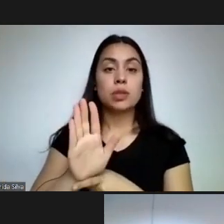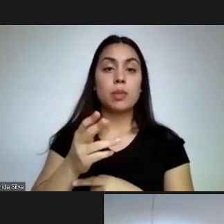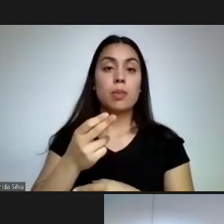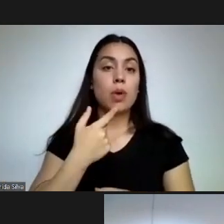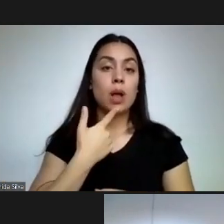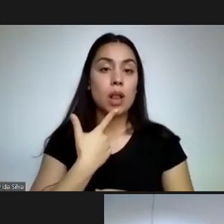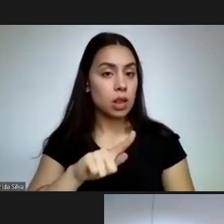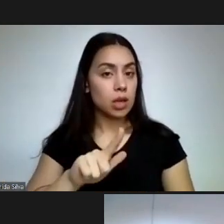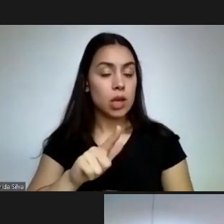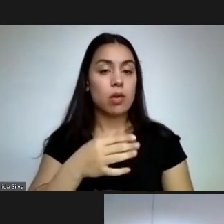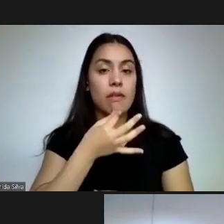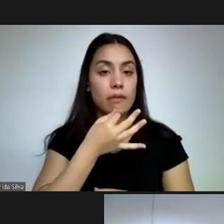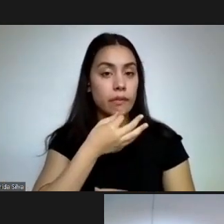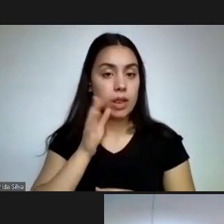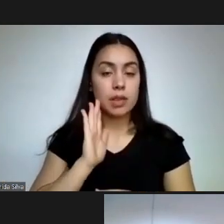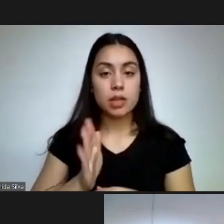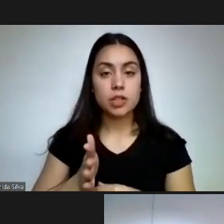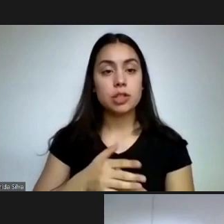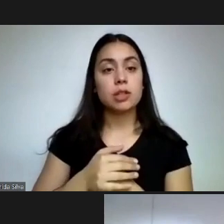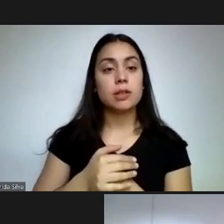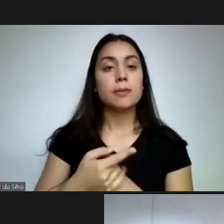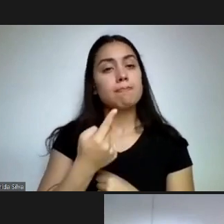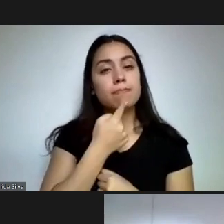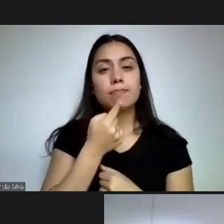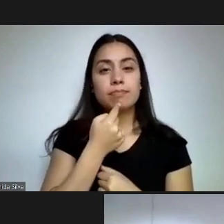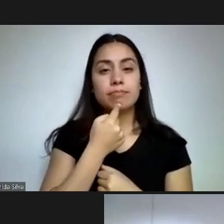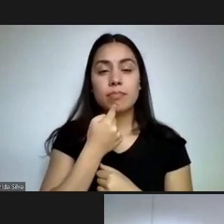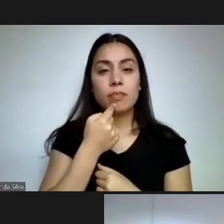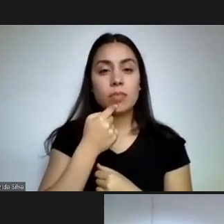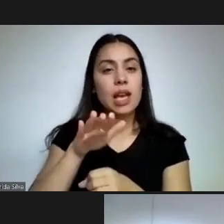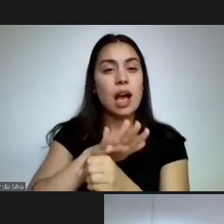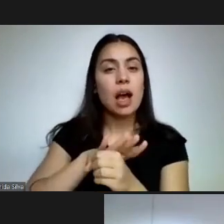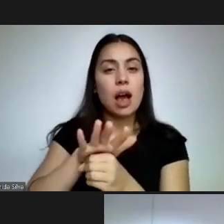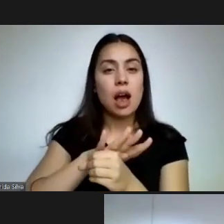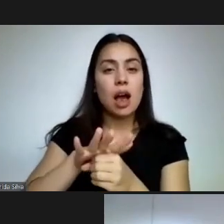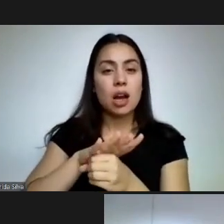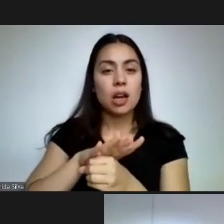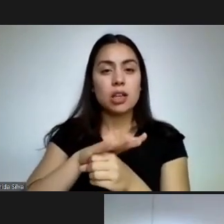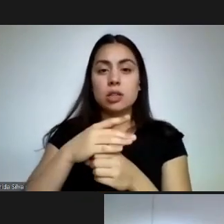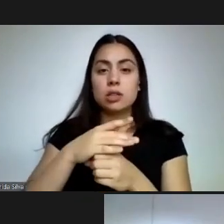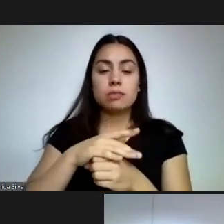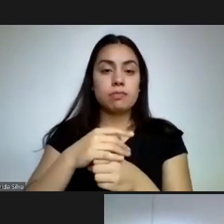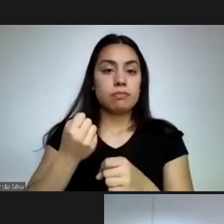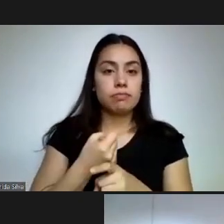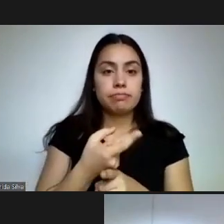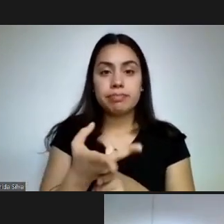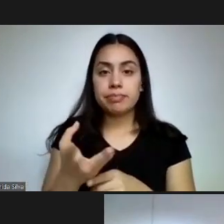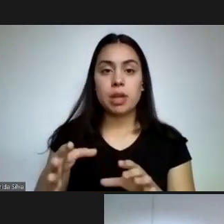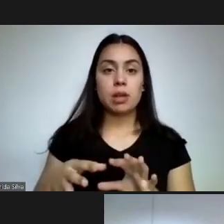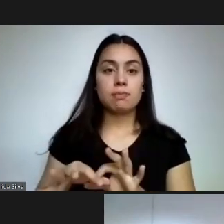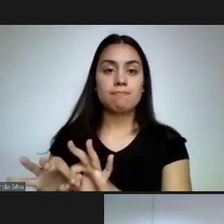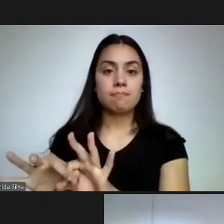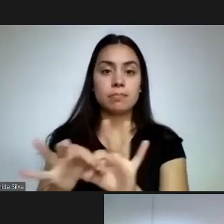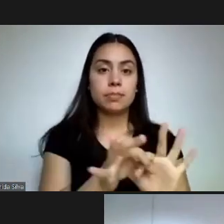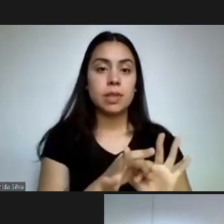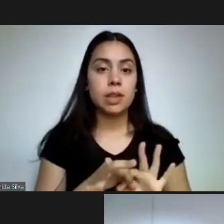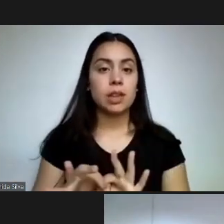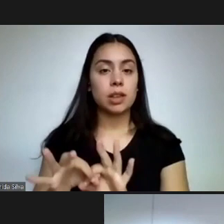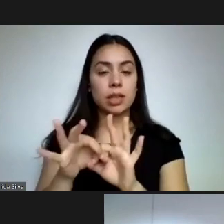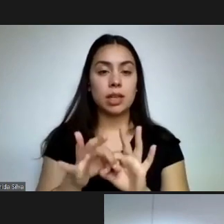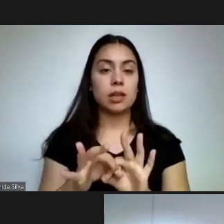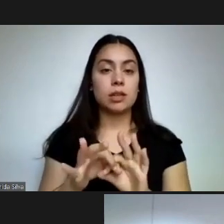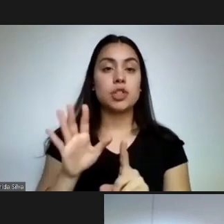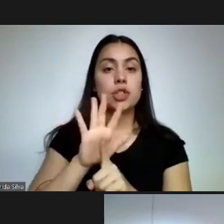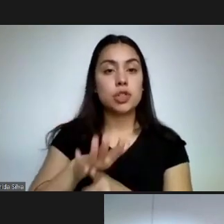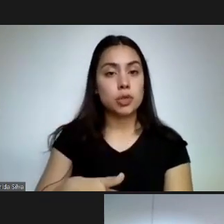interessante também por isso, percebermos que falar de discriminação não é falar apenas de uma coisa e, portanto, cada vez mais na PAR acreditamos que